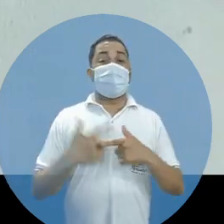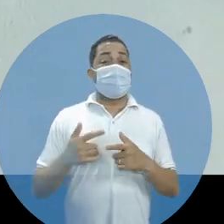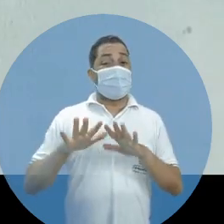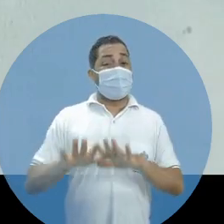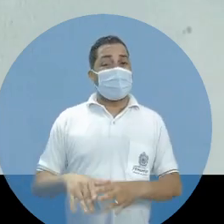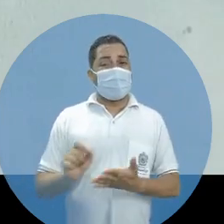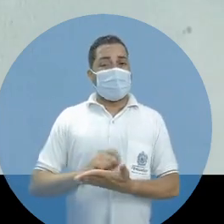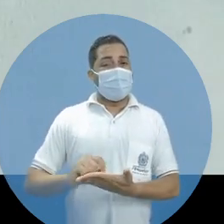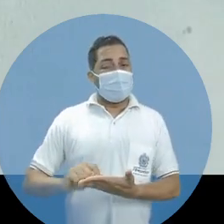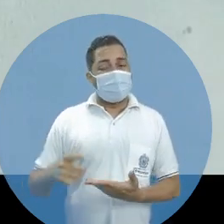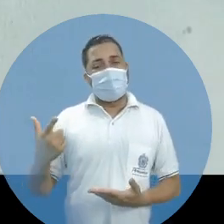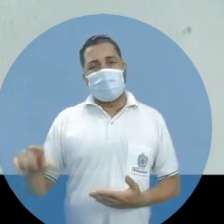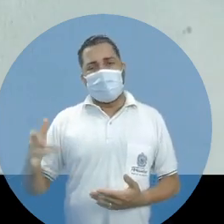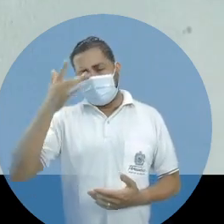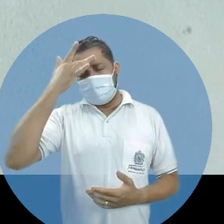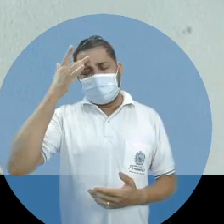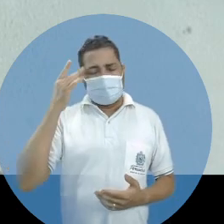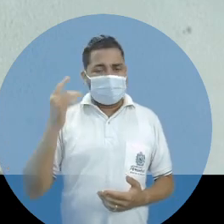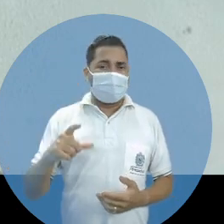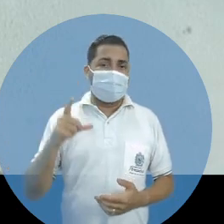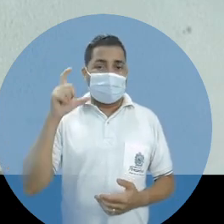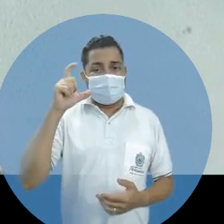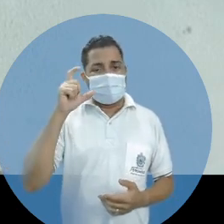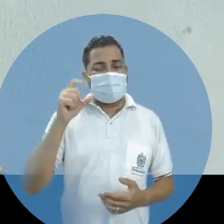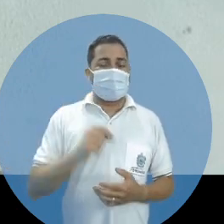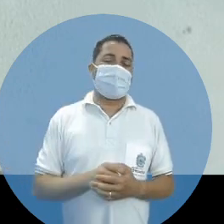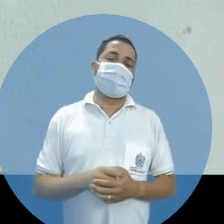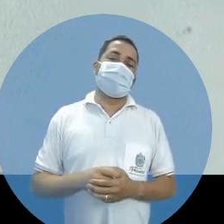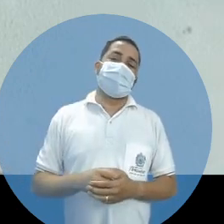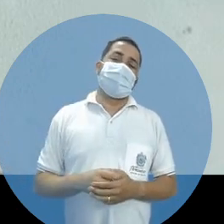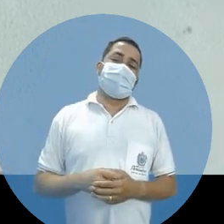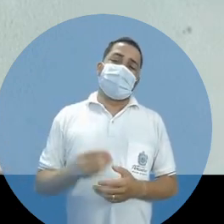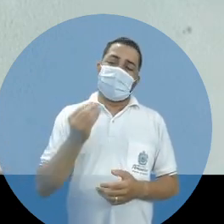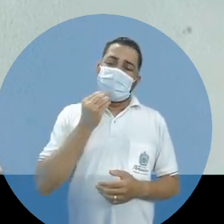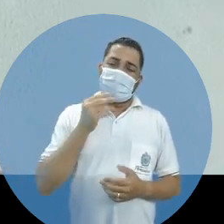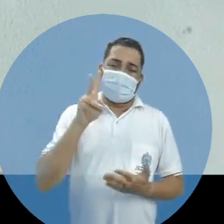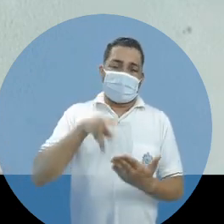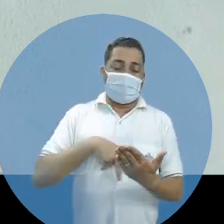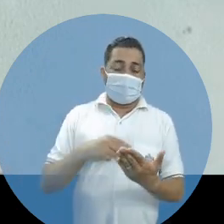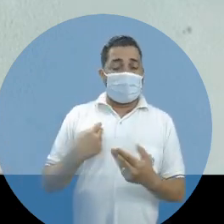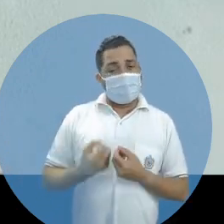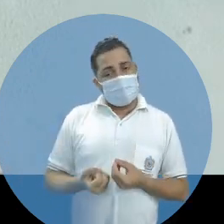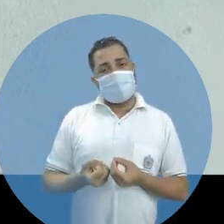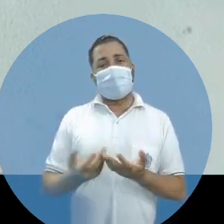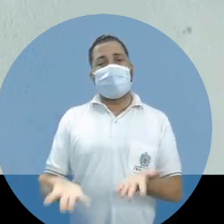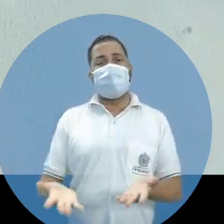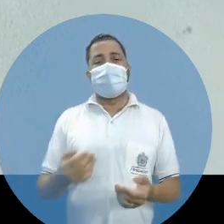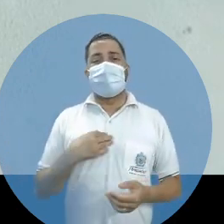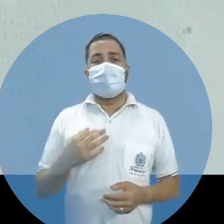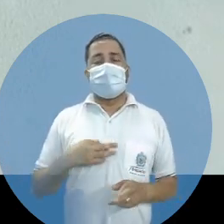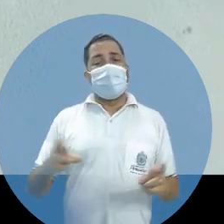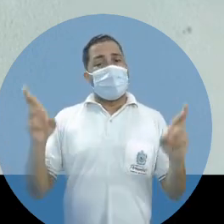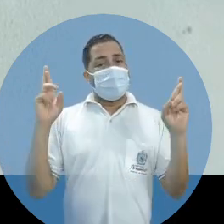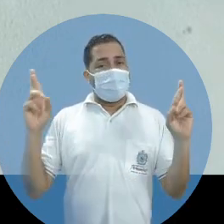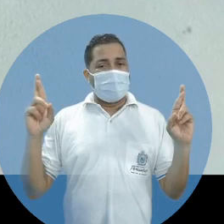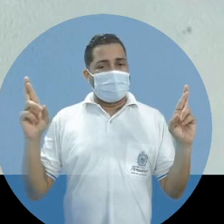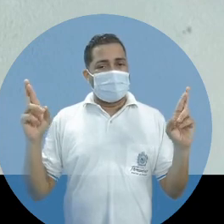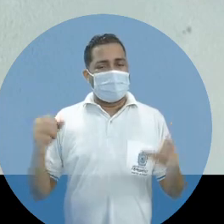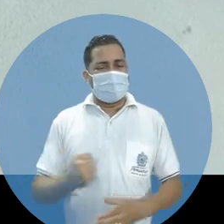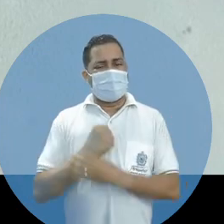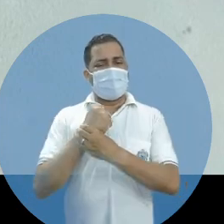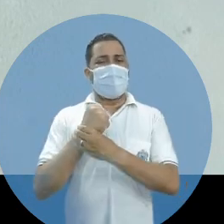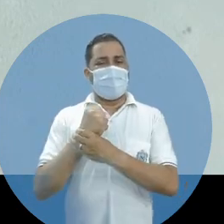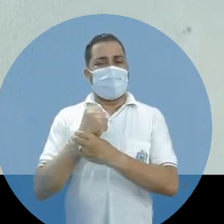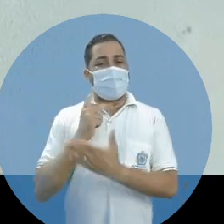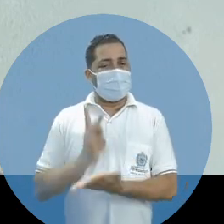ter oportunidades de ler. Então, deixo para todos vocês os meus votos de resistência, de persistência,